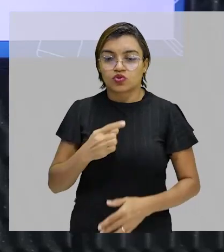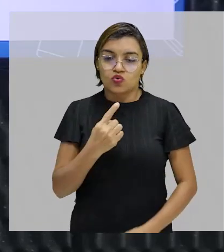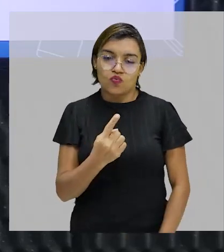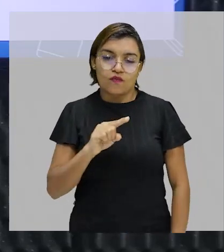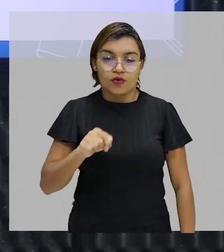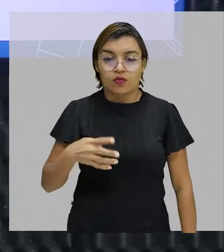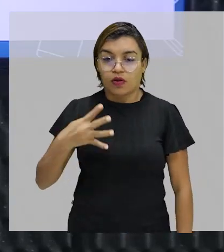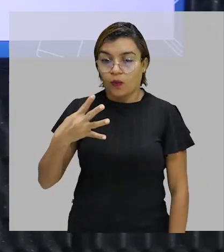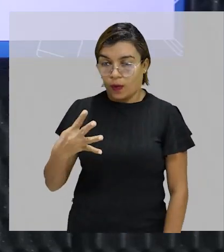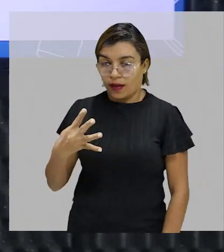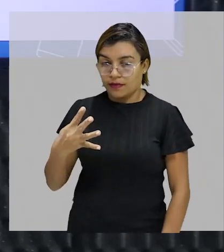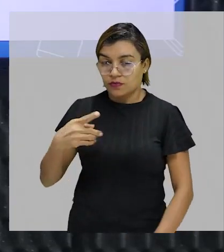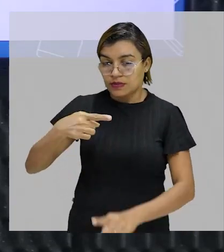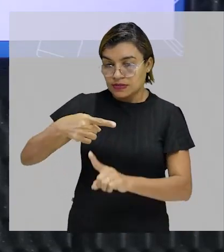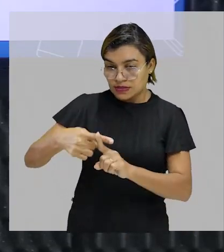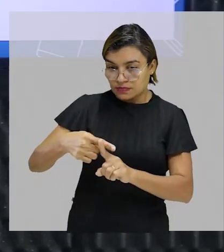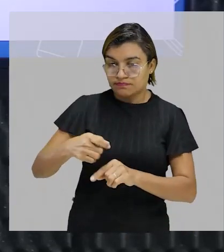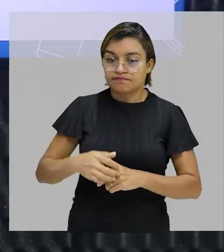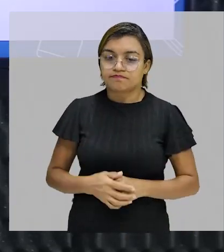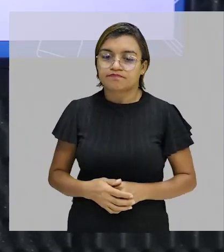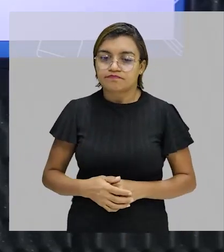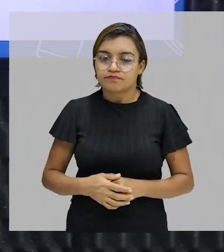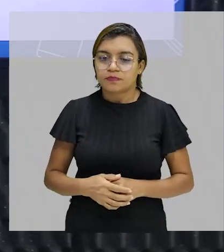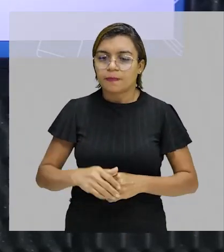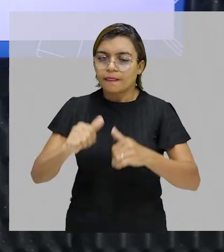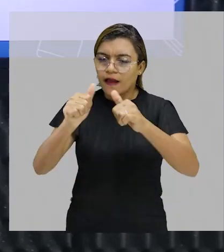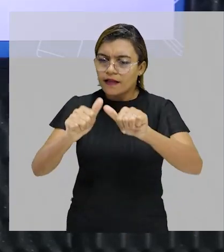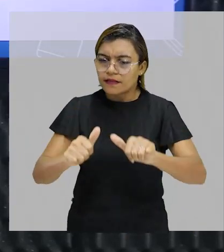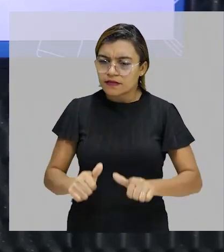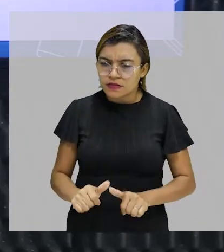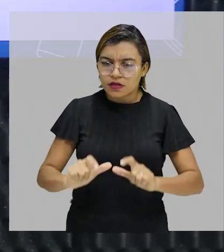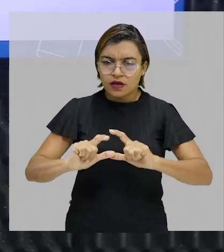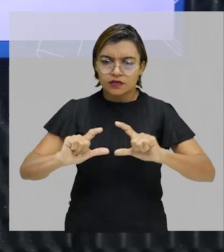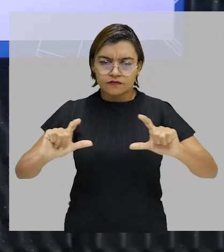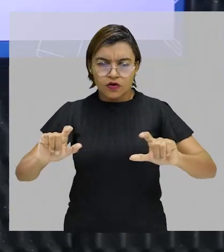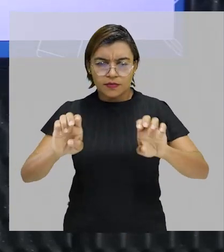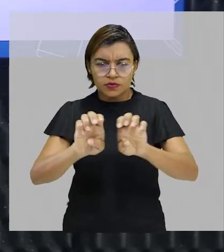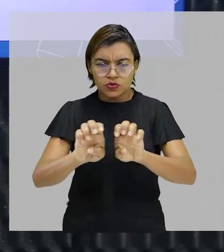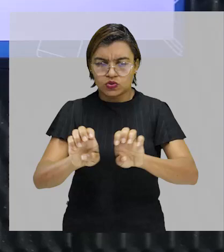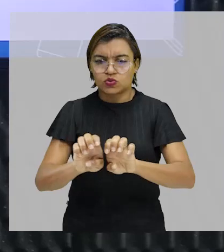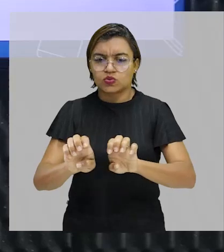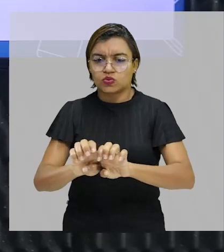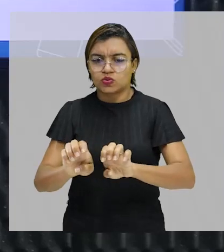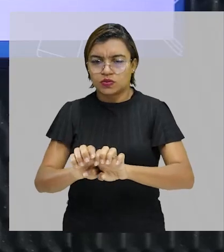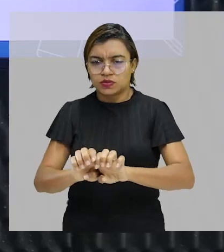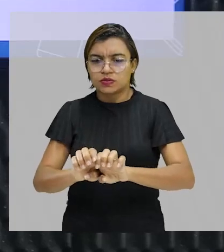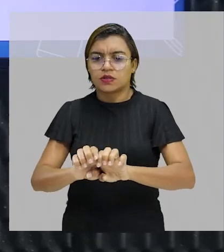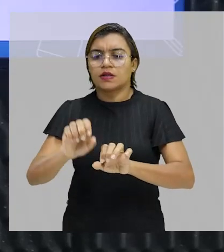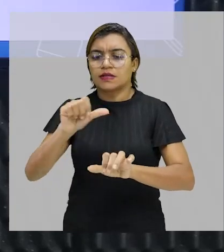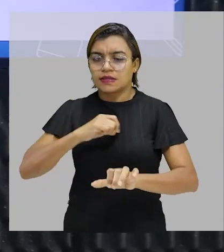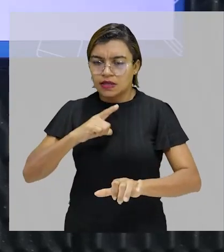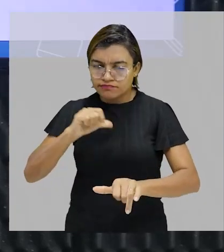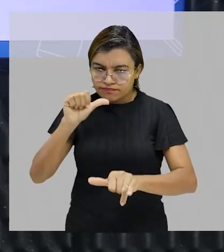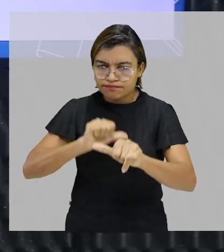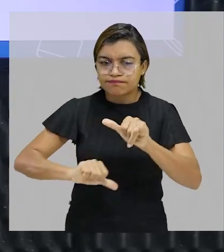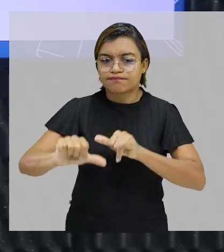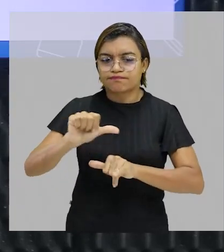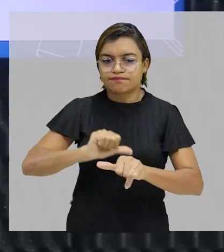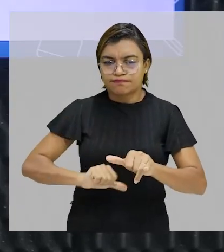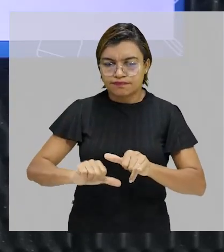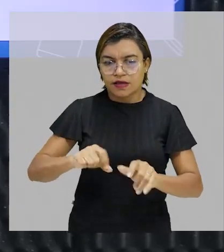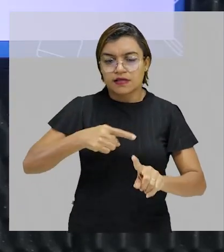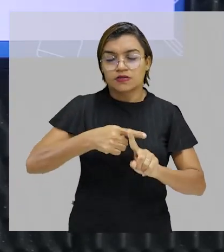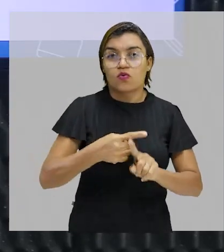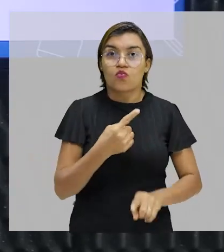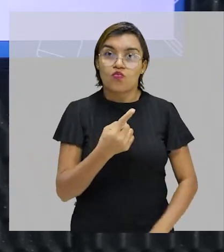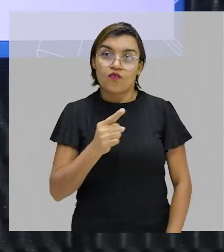estruturais dadas, o monômero alcadiênico que sofre reação de polimerização por adição